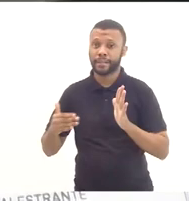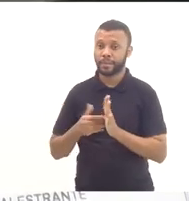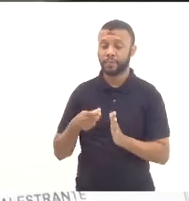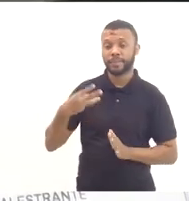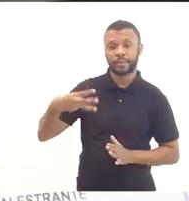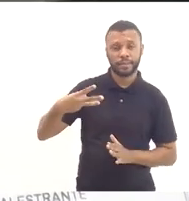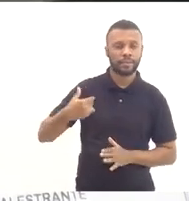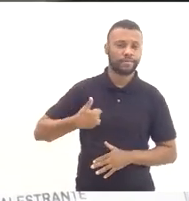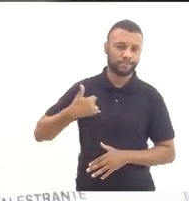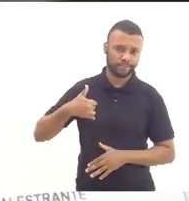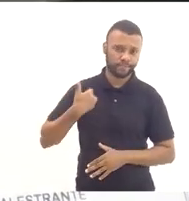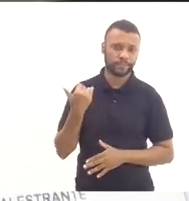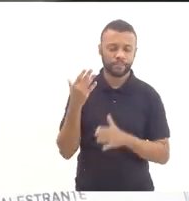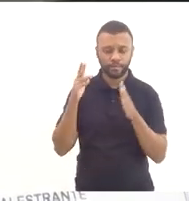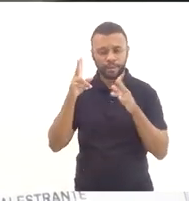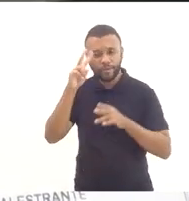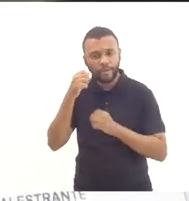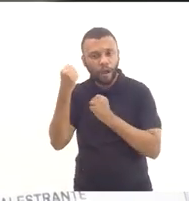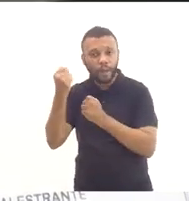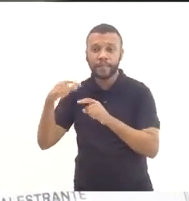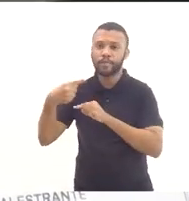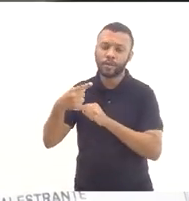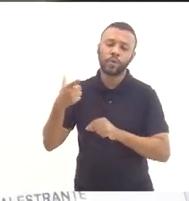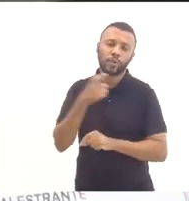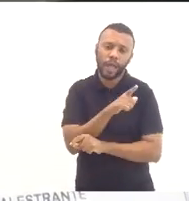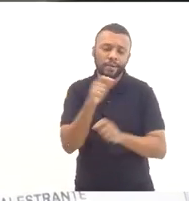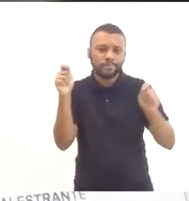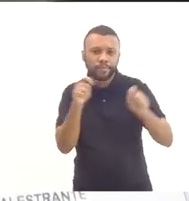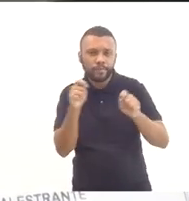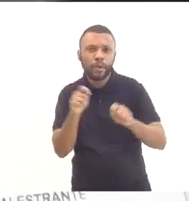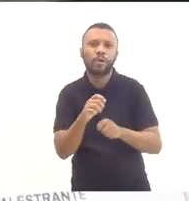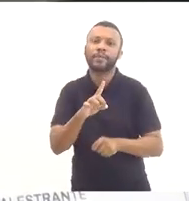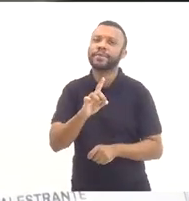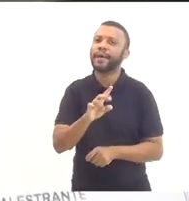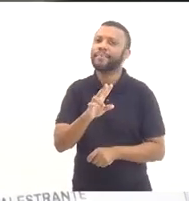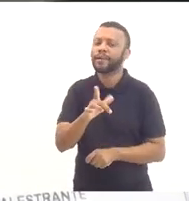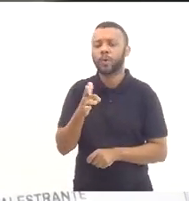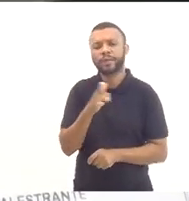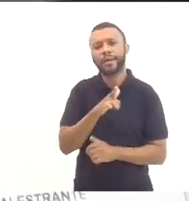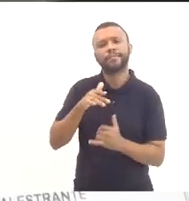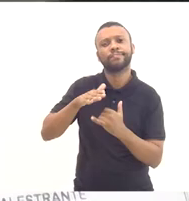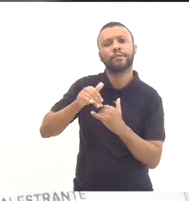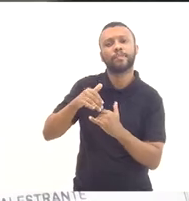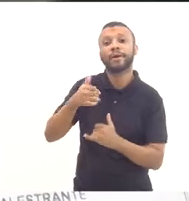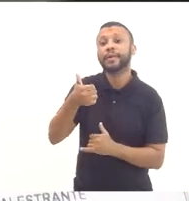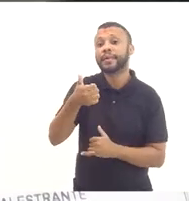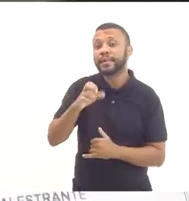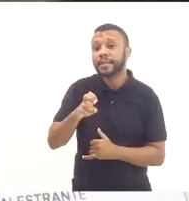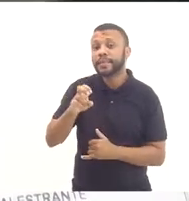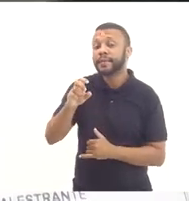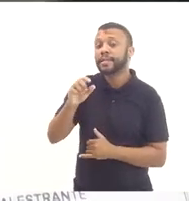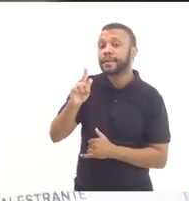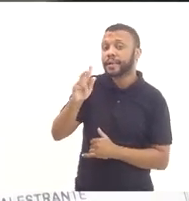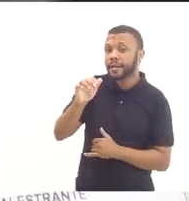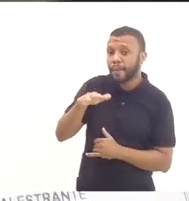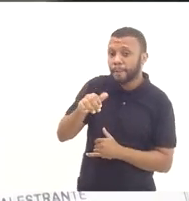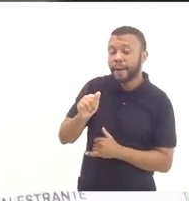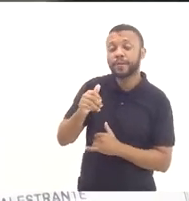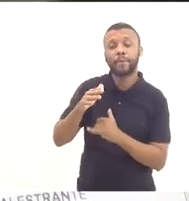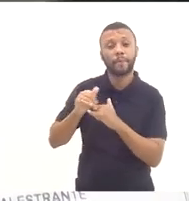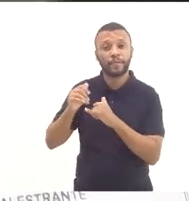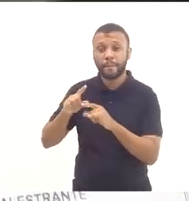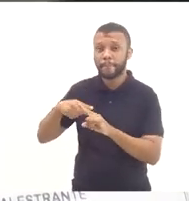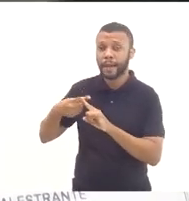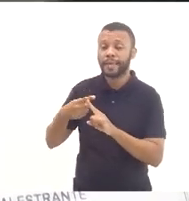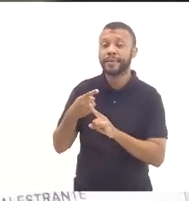vida de uma maneira mais Severa e depois a gente já consegue hoje o David a consome proteína ele comia 15g de proteína fora Oi e a